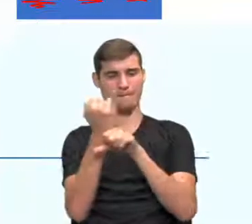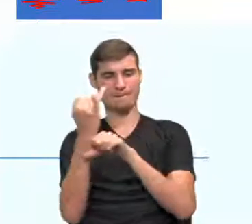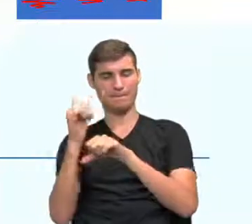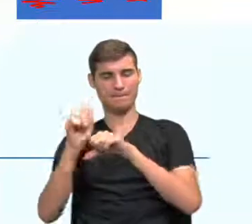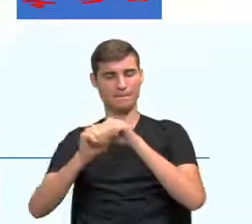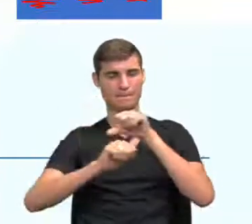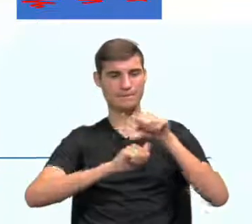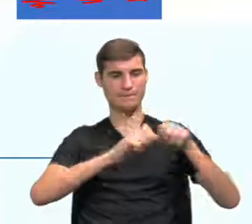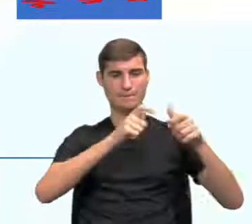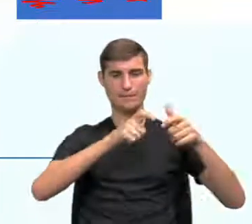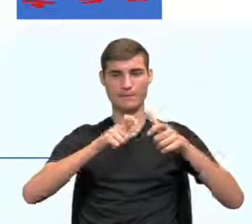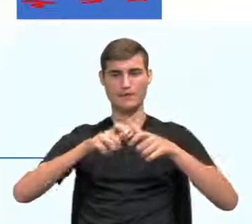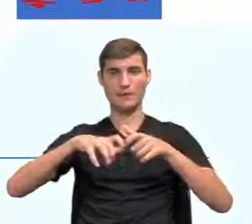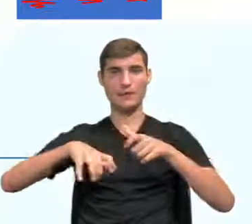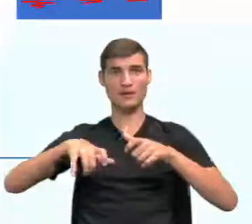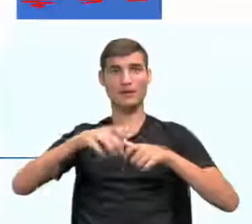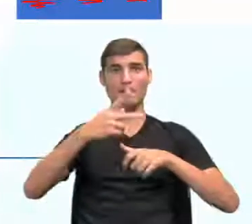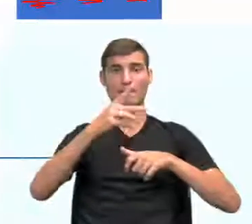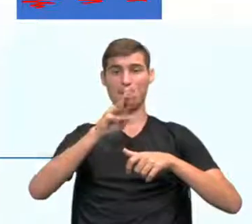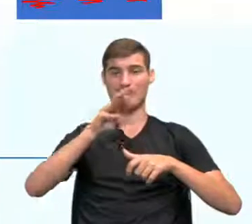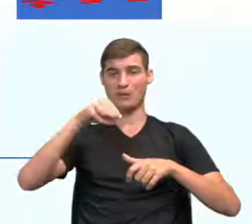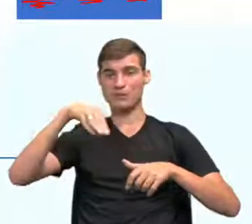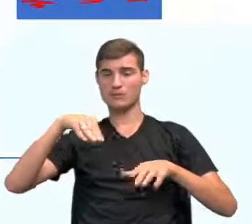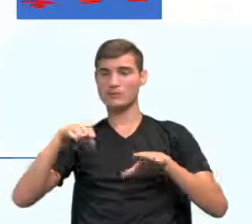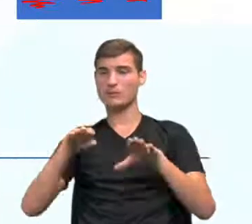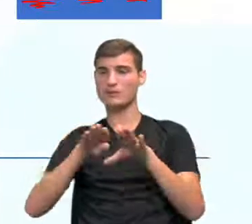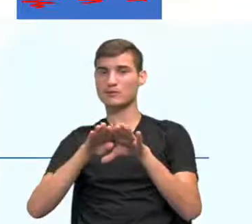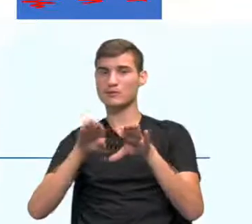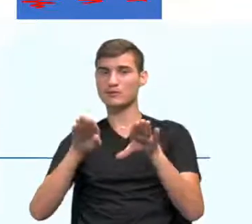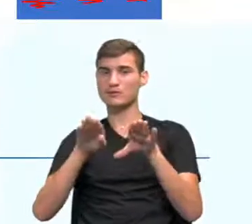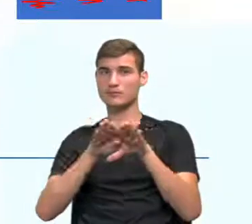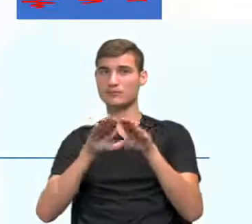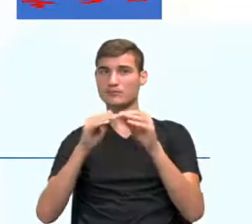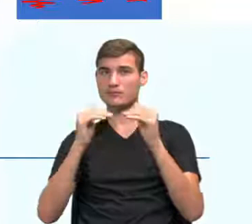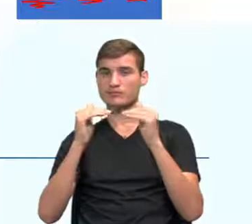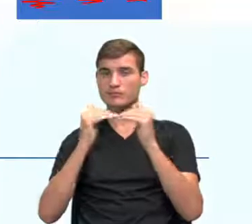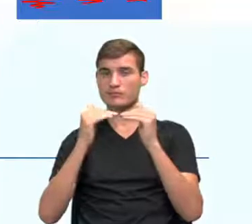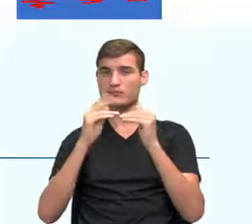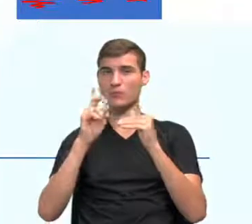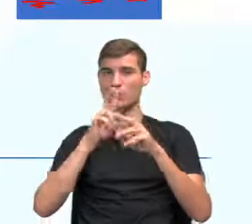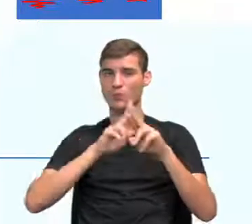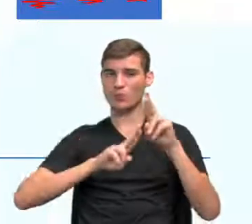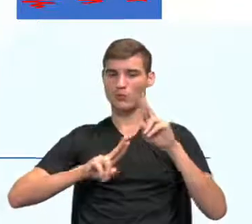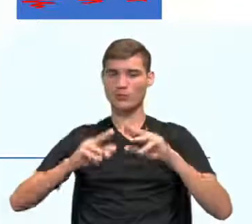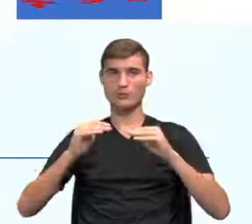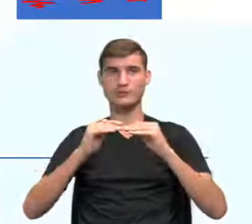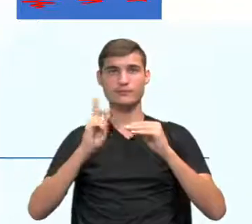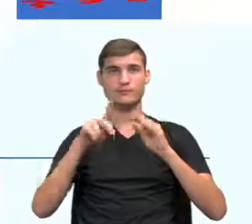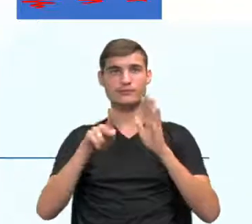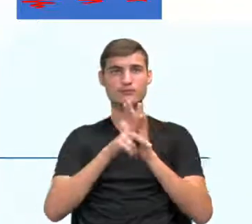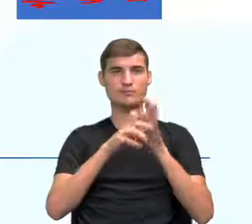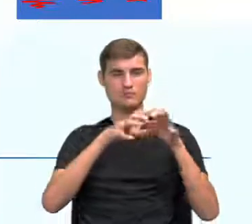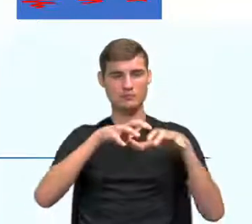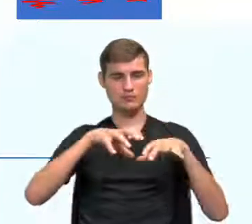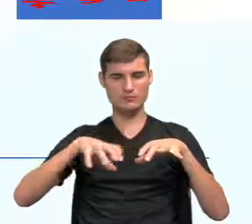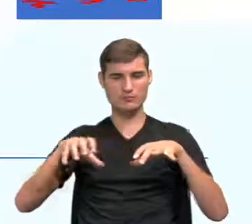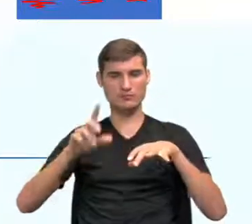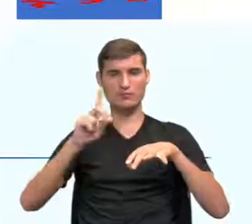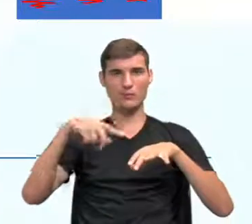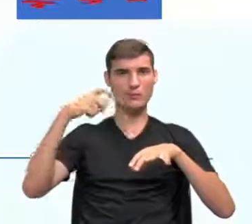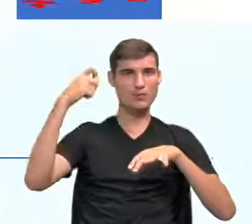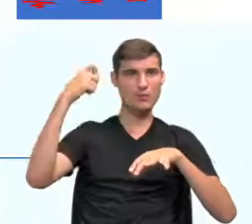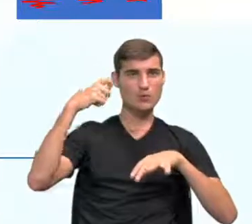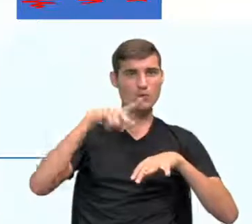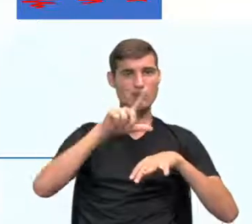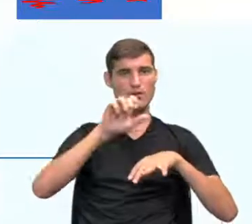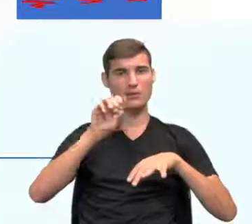a amplitude. PWM, eu falei para você que é muito importante, a gente utiliza muito em controle de carga, controle de luminosidade do LED, como eu